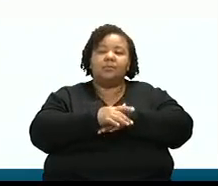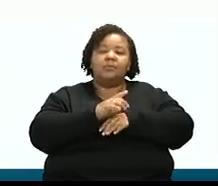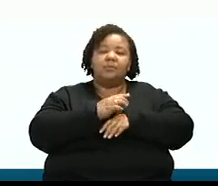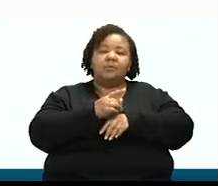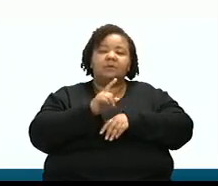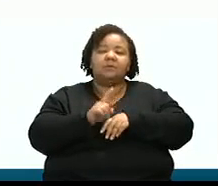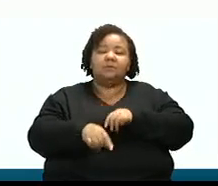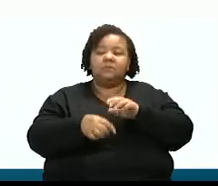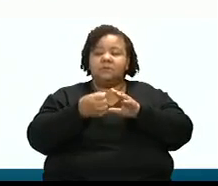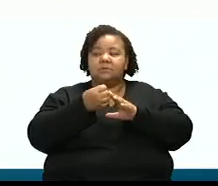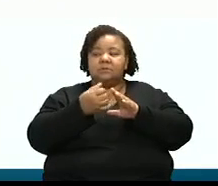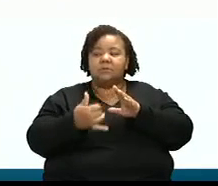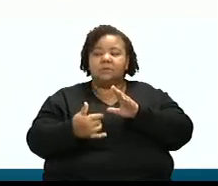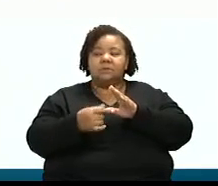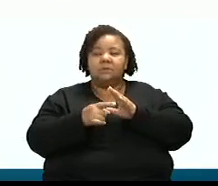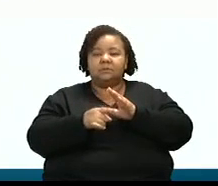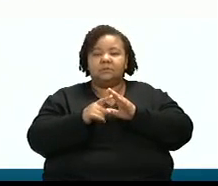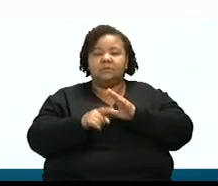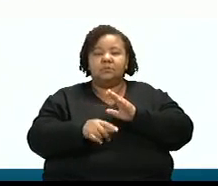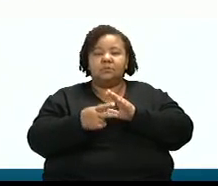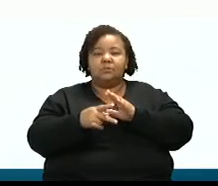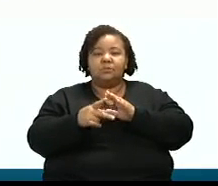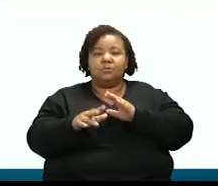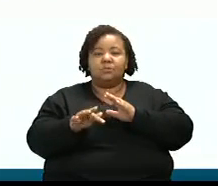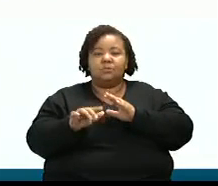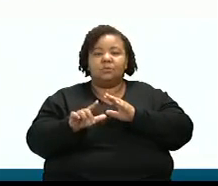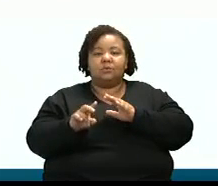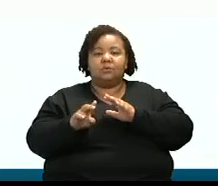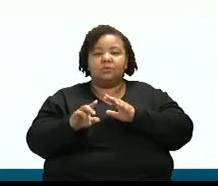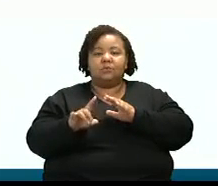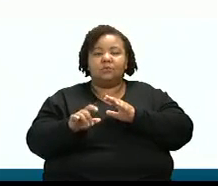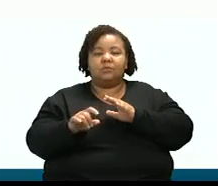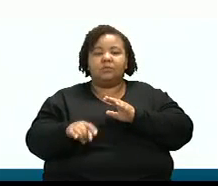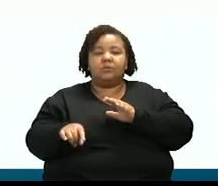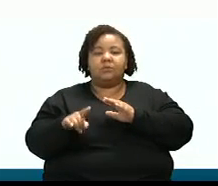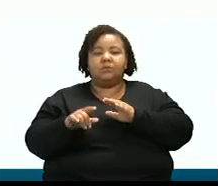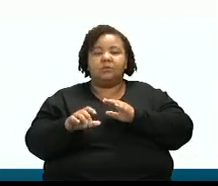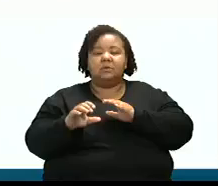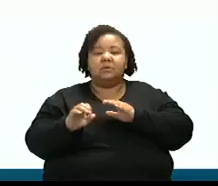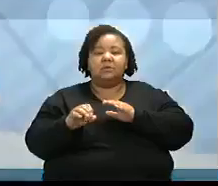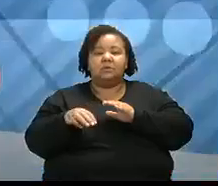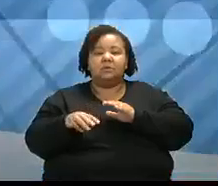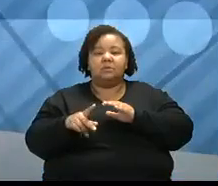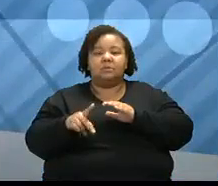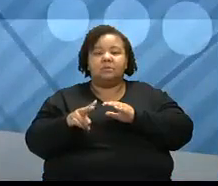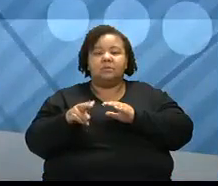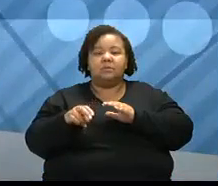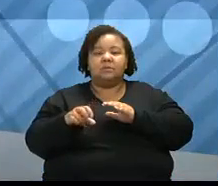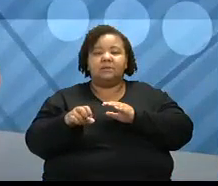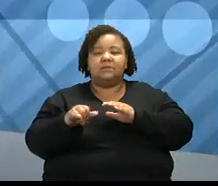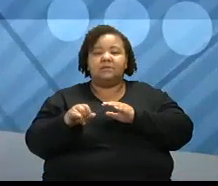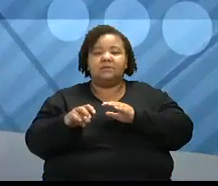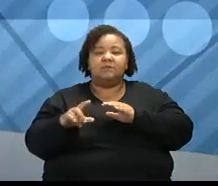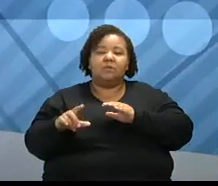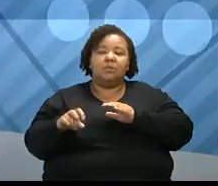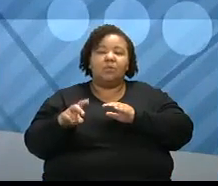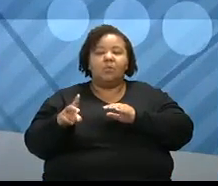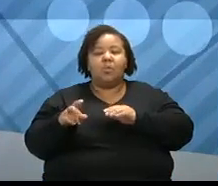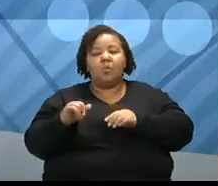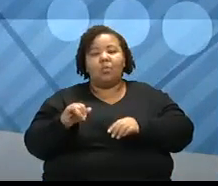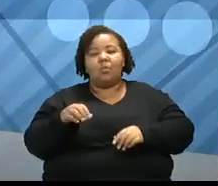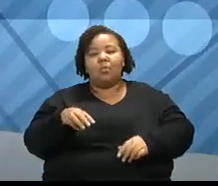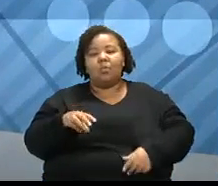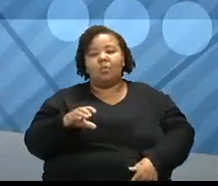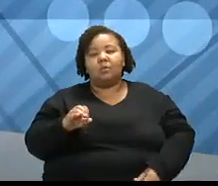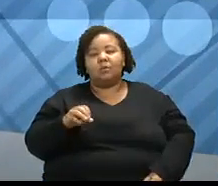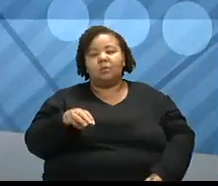temos as caracterizações daqueles fluidos que são compressíveis ou incompressíveis, né? Como, por exemplo, o